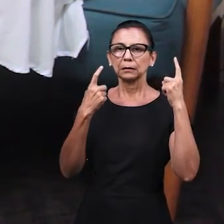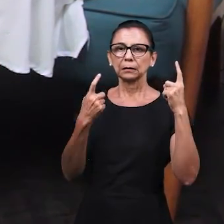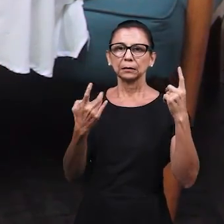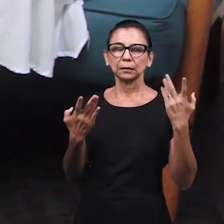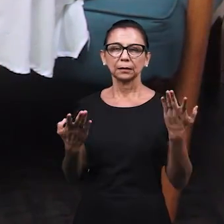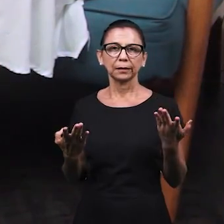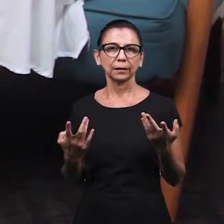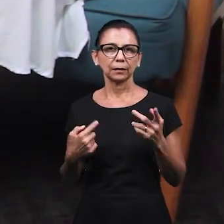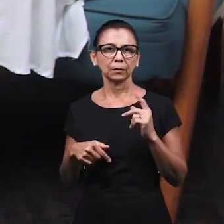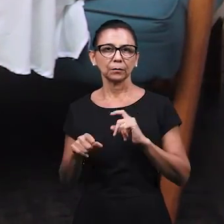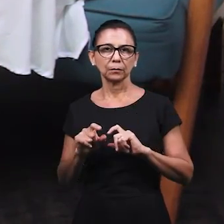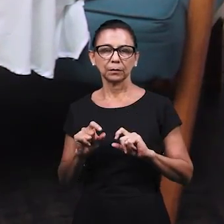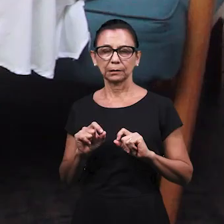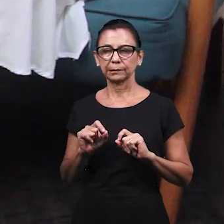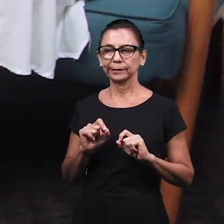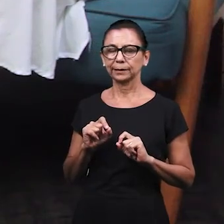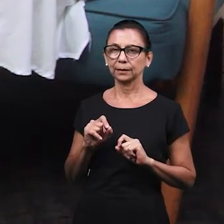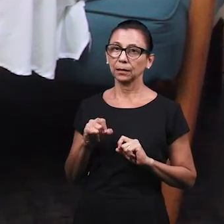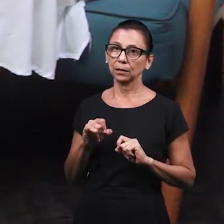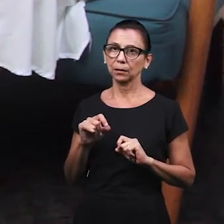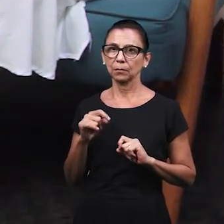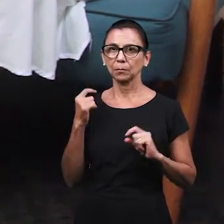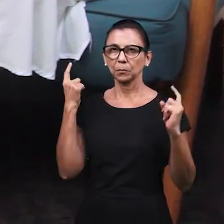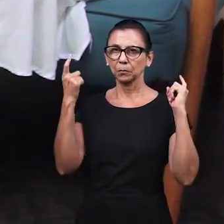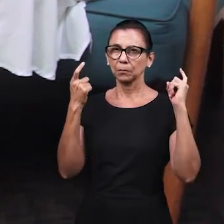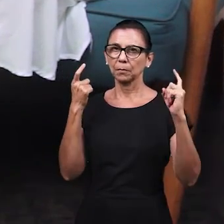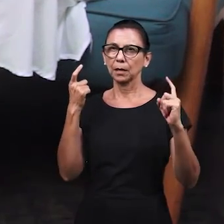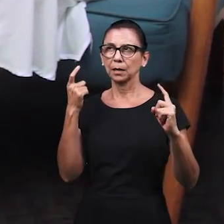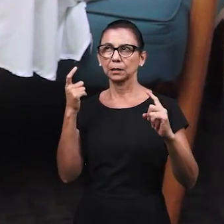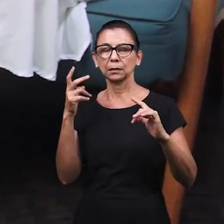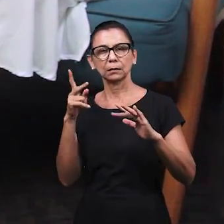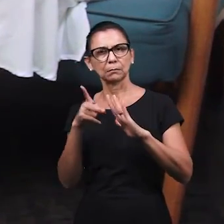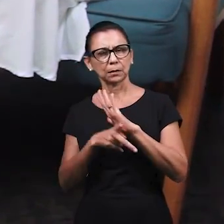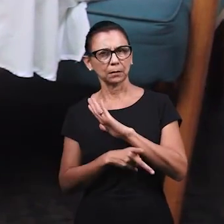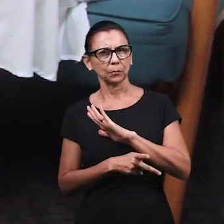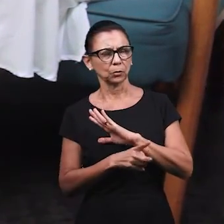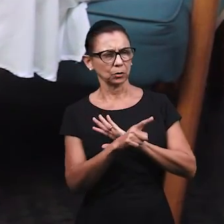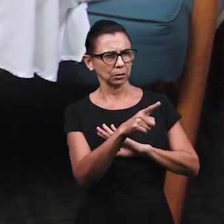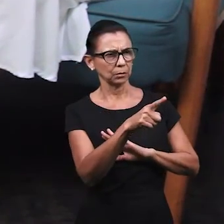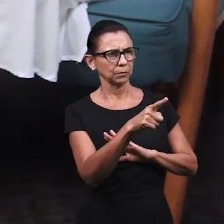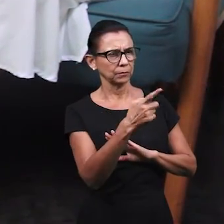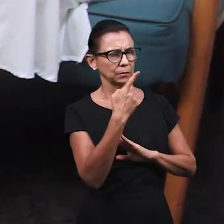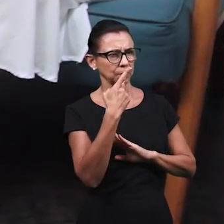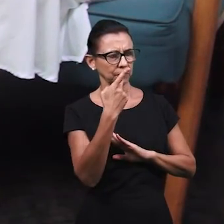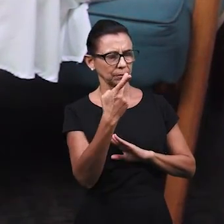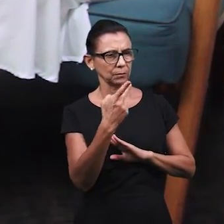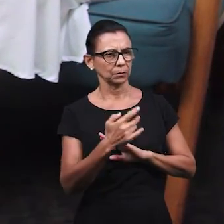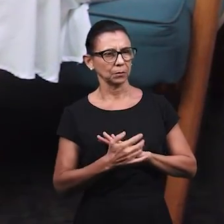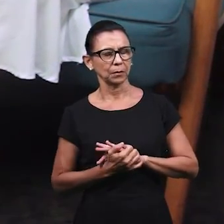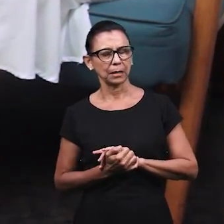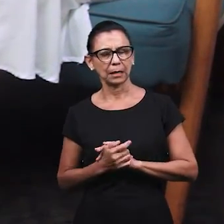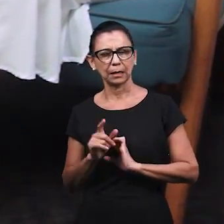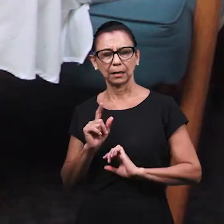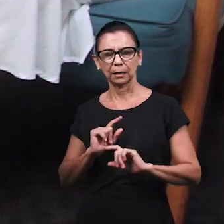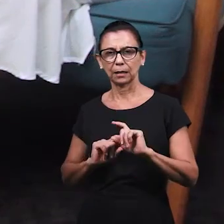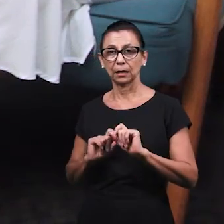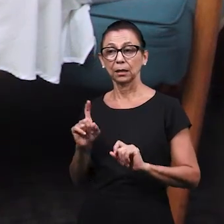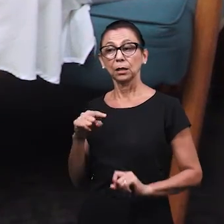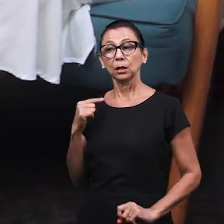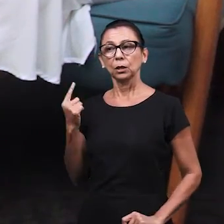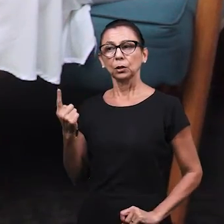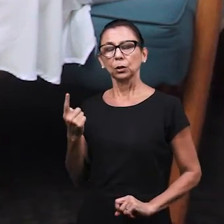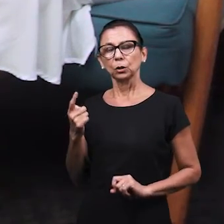nossa compreensão de que o projeto em si, dentro disso que você mesma falou,